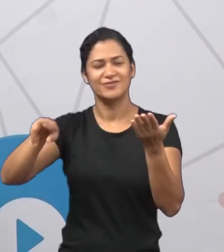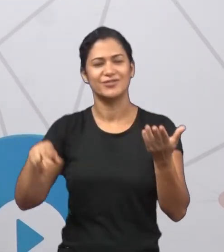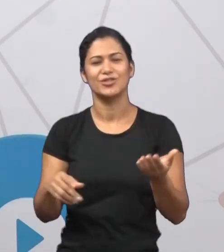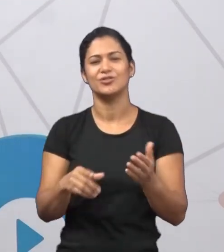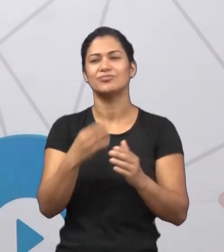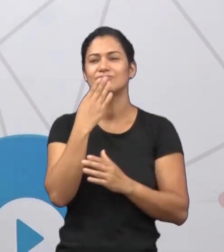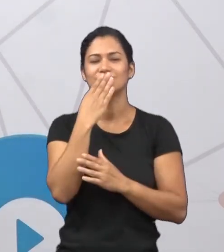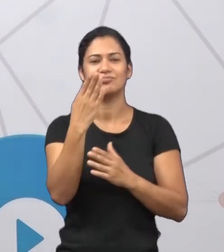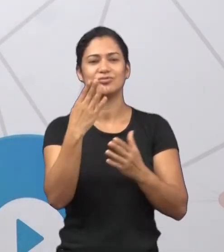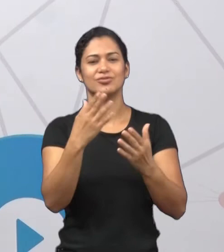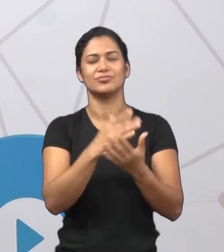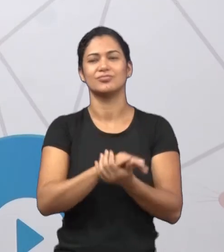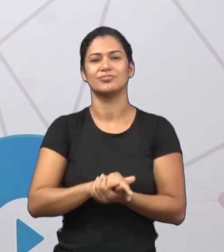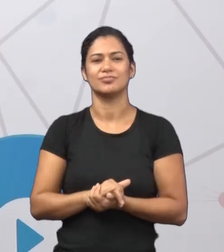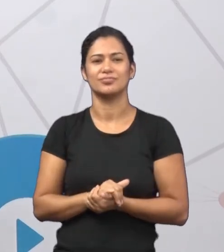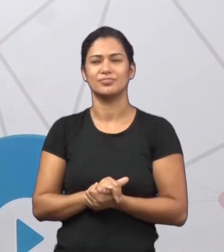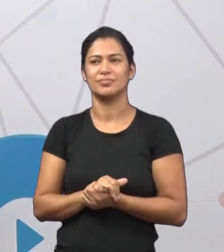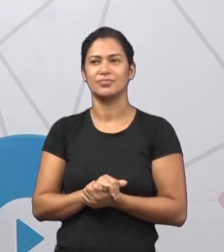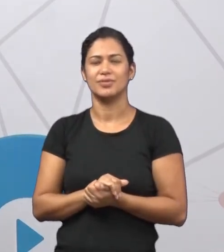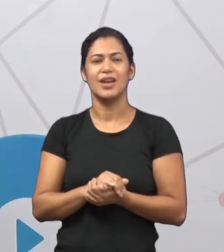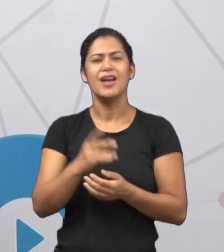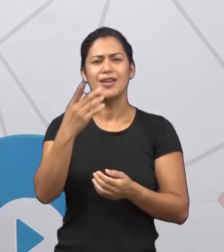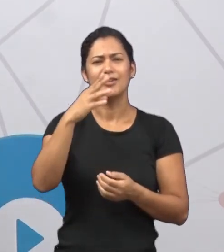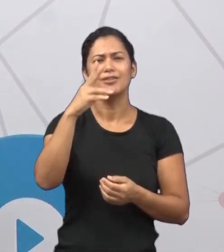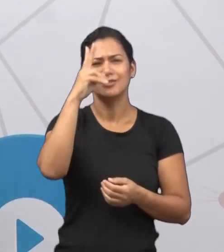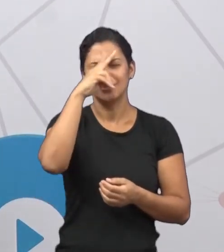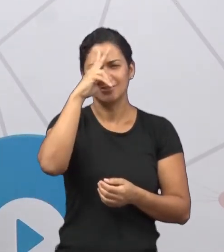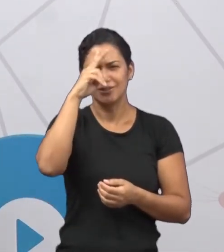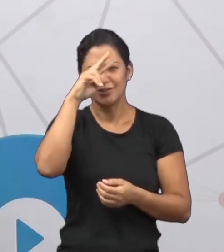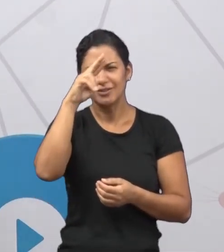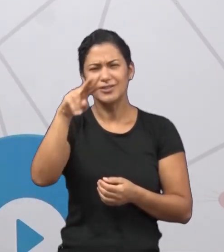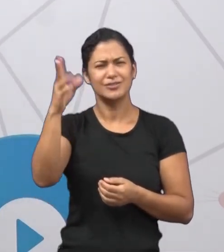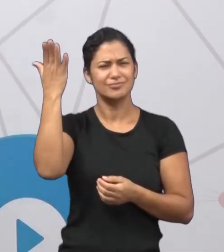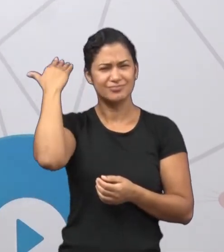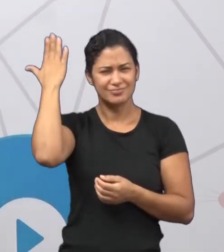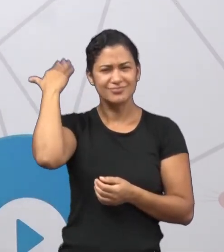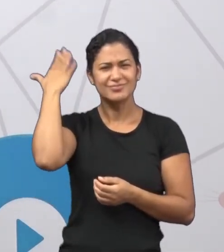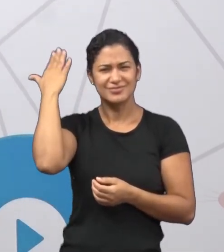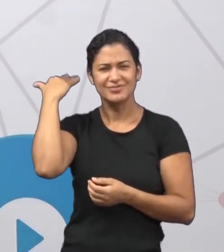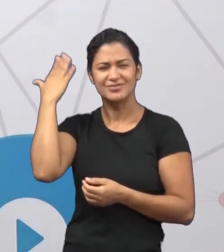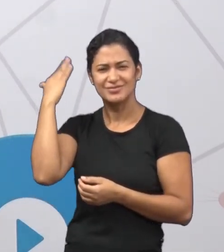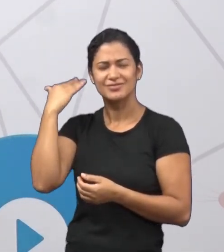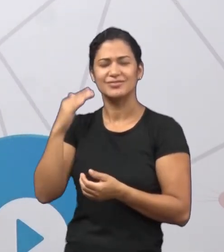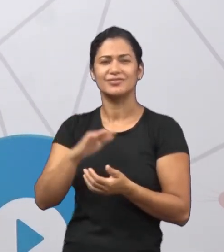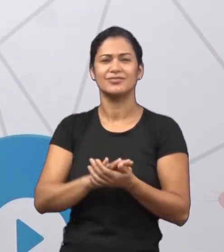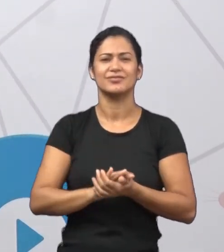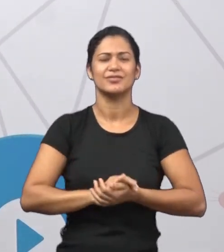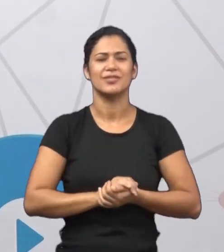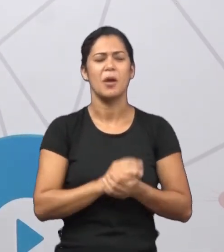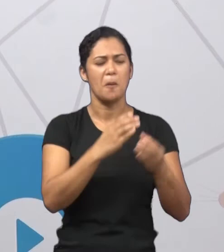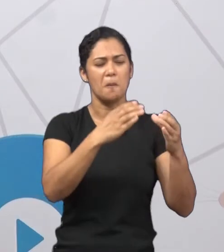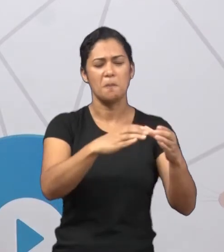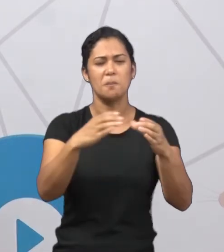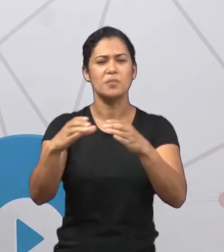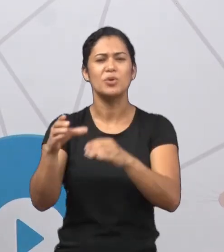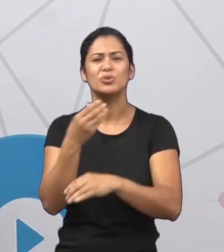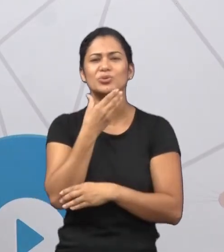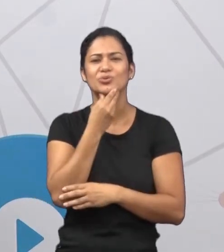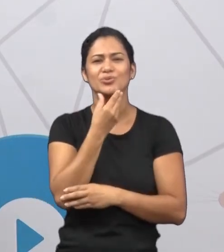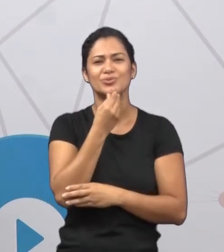como nós vimos lá na historinha, né? Na história que eu contei do bairro do Marcelo, que é um